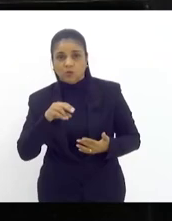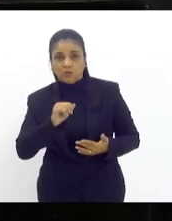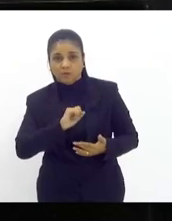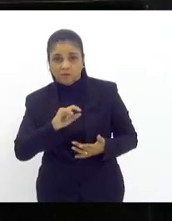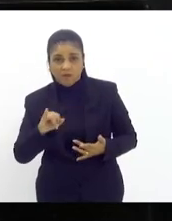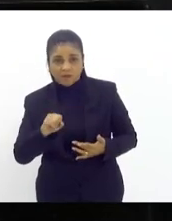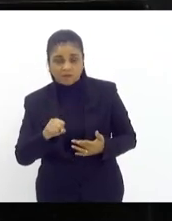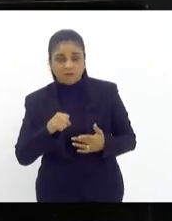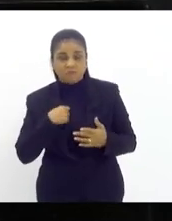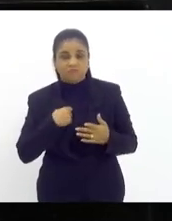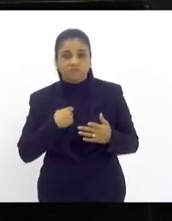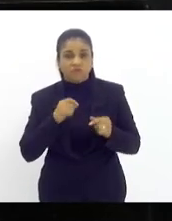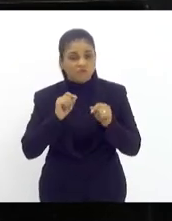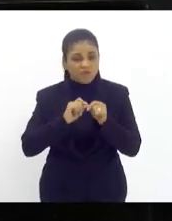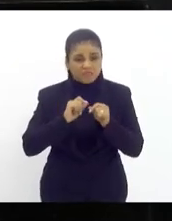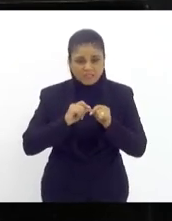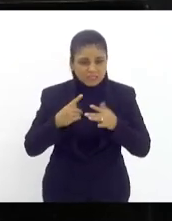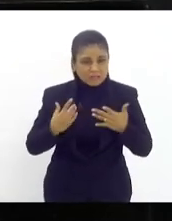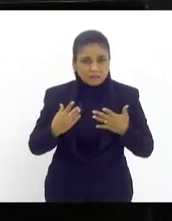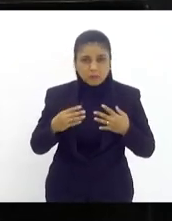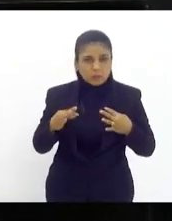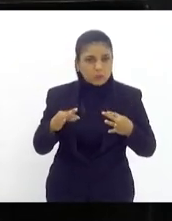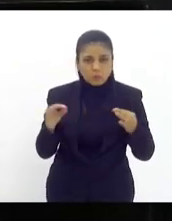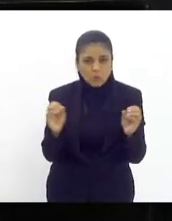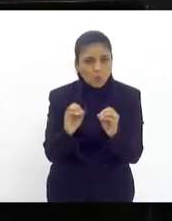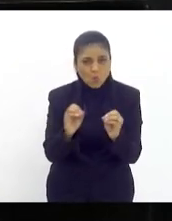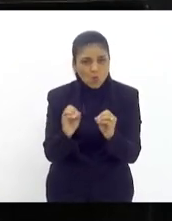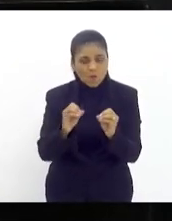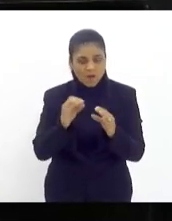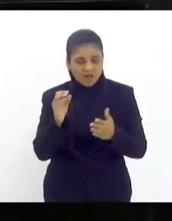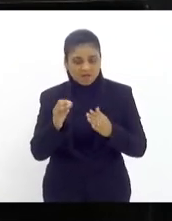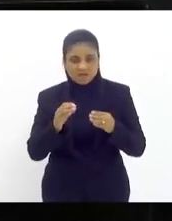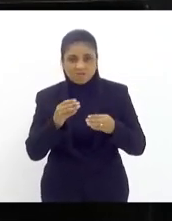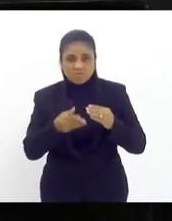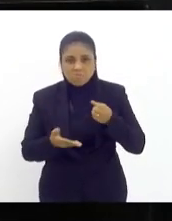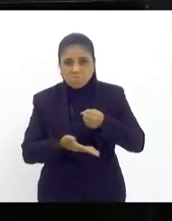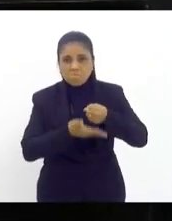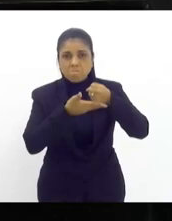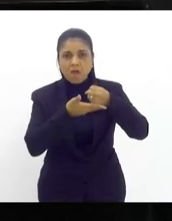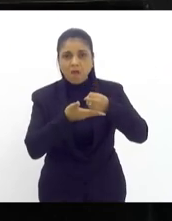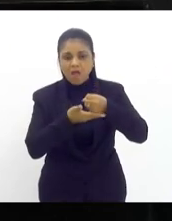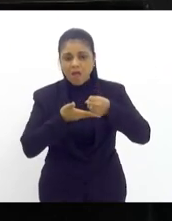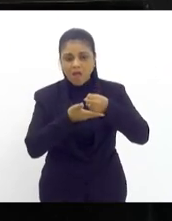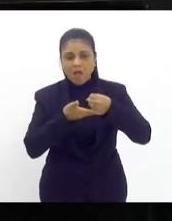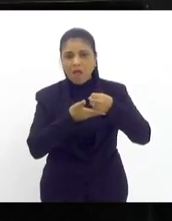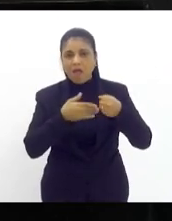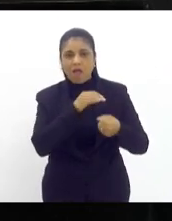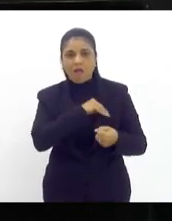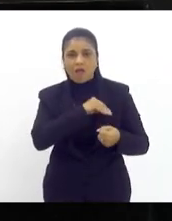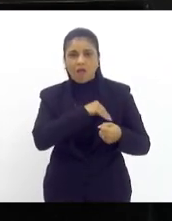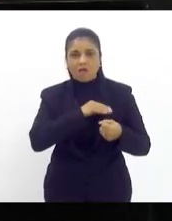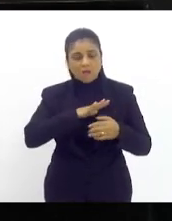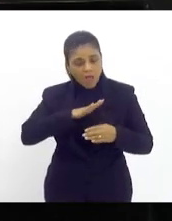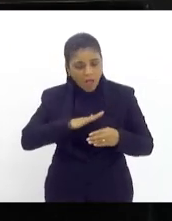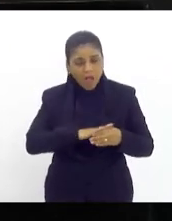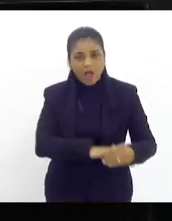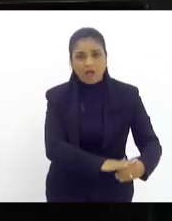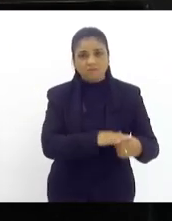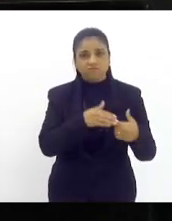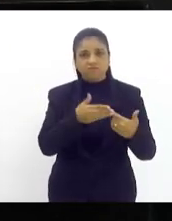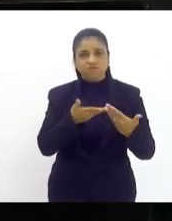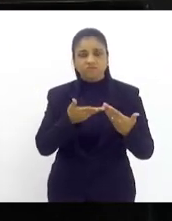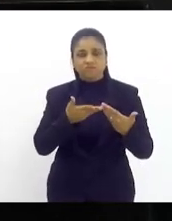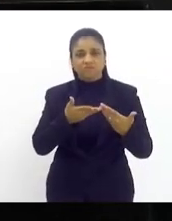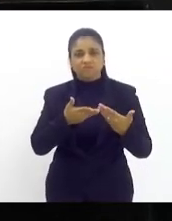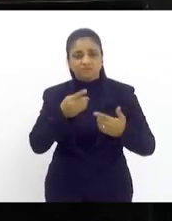para não garantir um salário Digno eles tentam achar tal negociação porque o nosso piso salarial